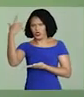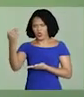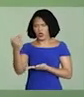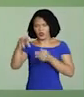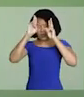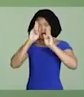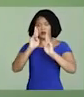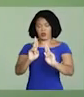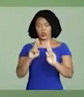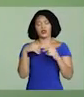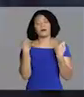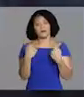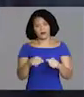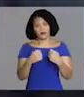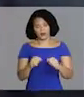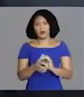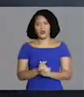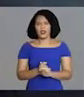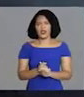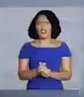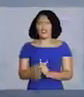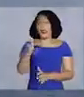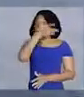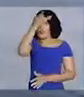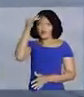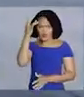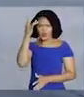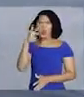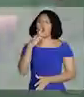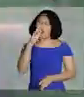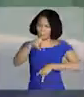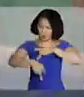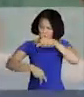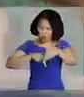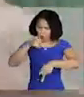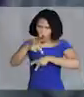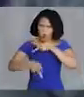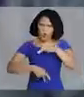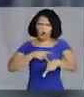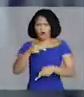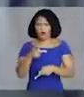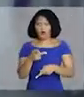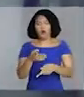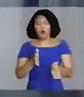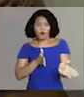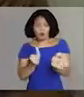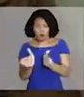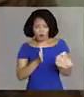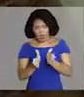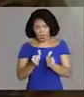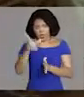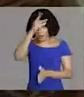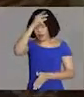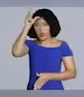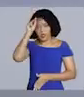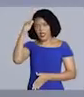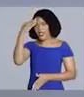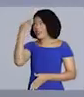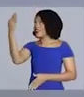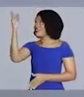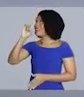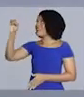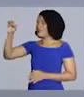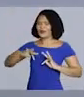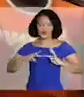respeito por aqueles que mais precisam. Alguém realmente que é do povo vai sentar na cadeira da prefeitura. Agradeço a